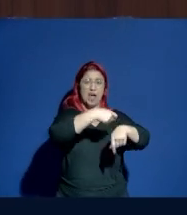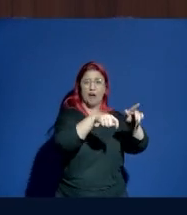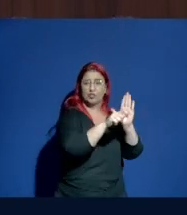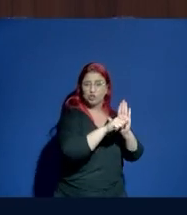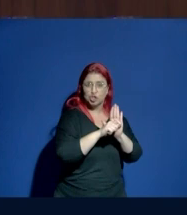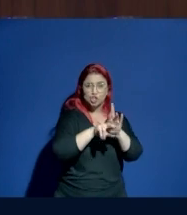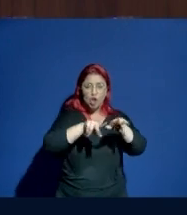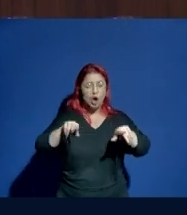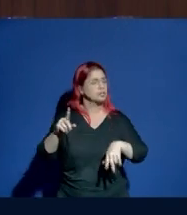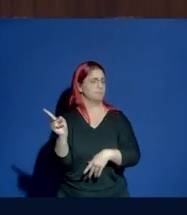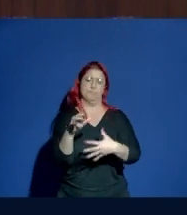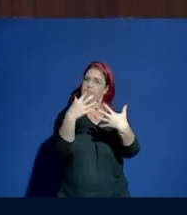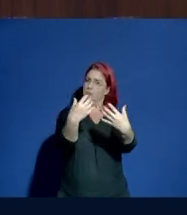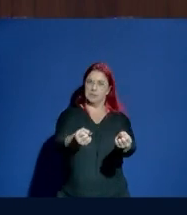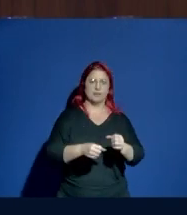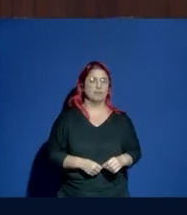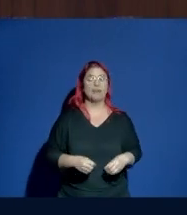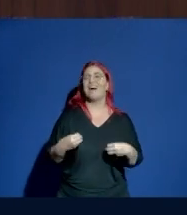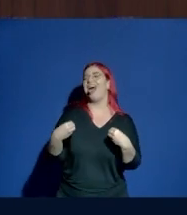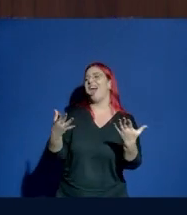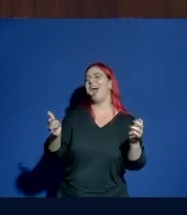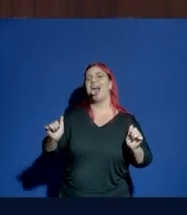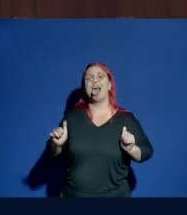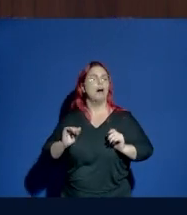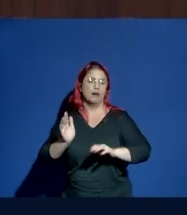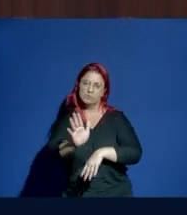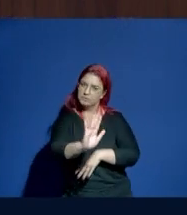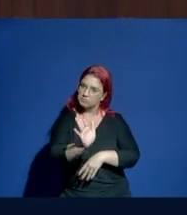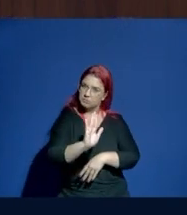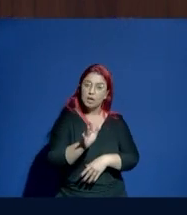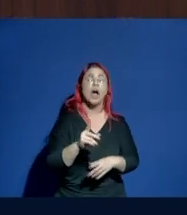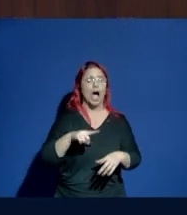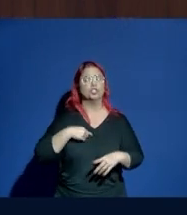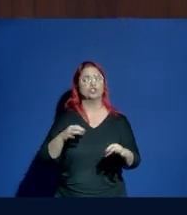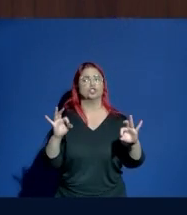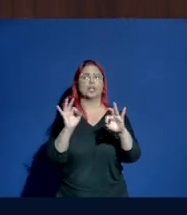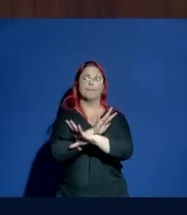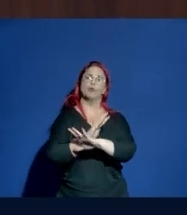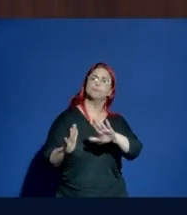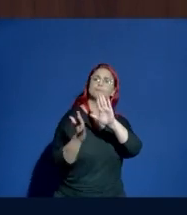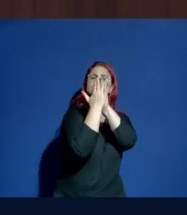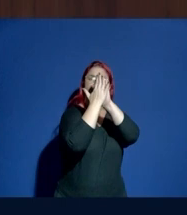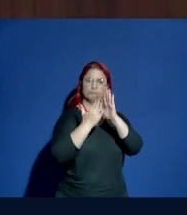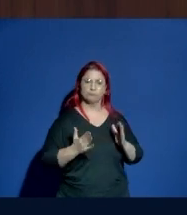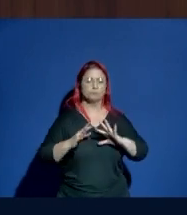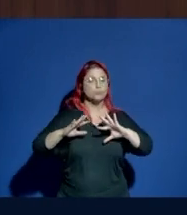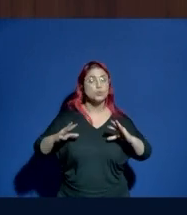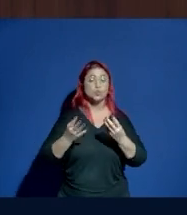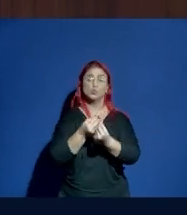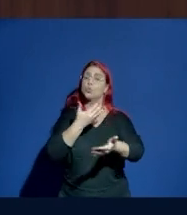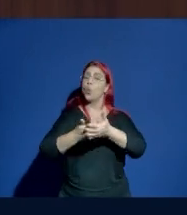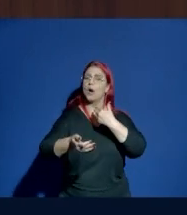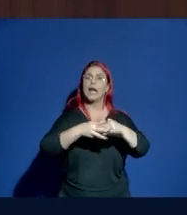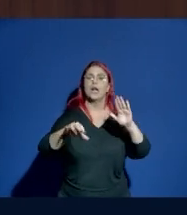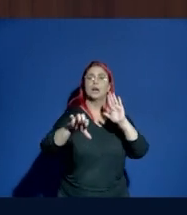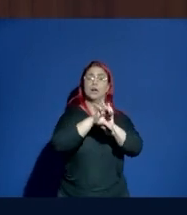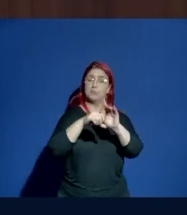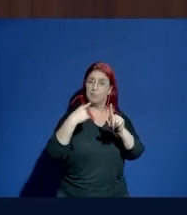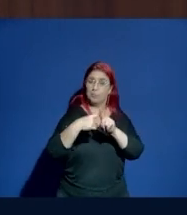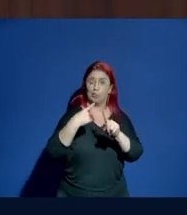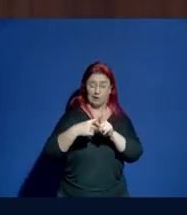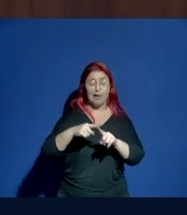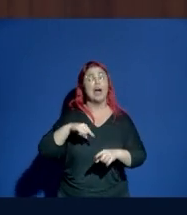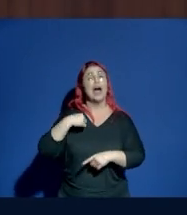não vamos dar refresco pro crime organizado Estamos prontos para combater é toda e qualquer criminalidade porque a gente precisa